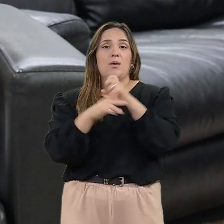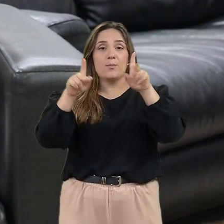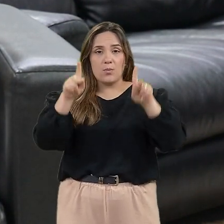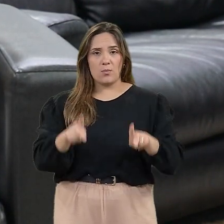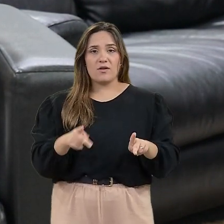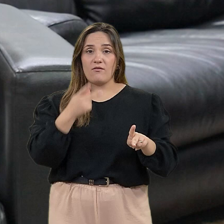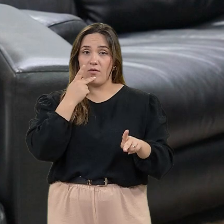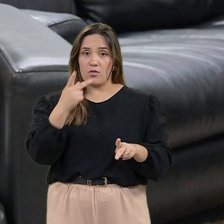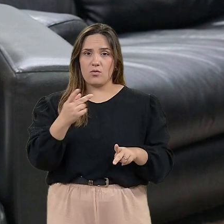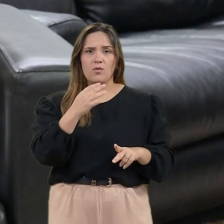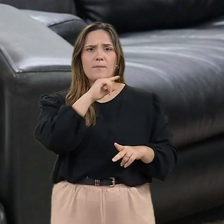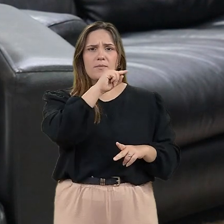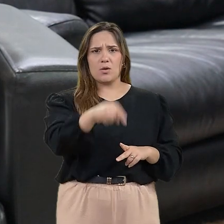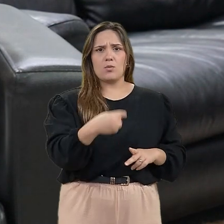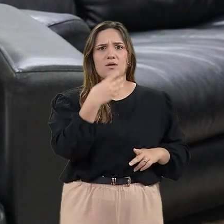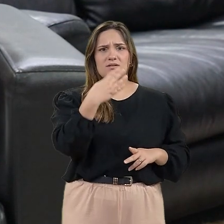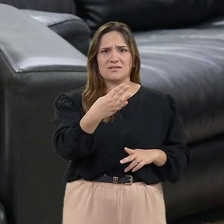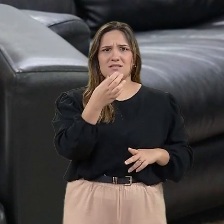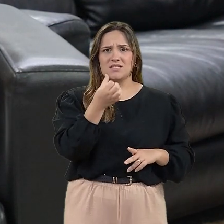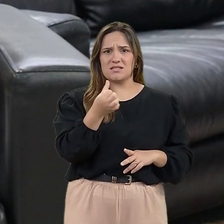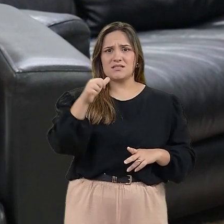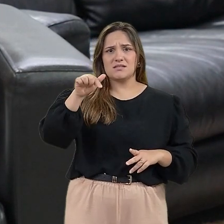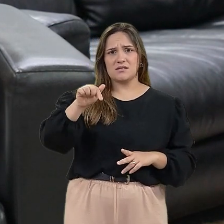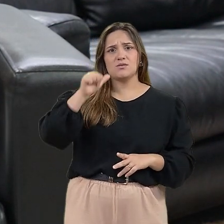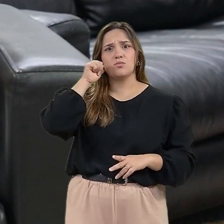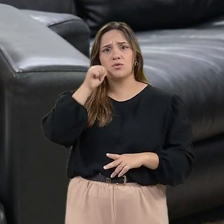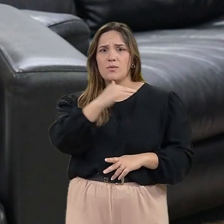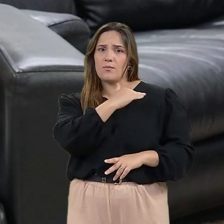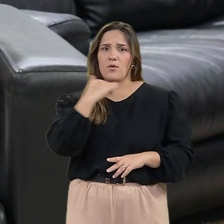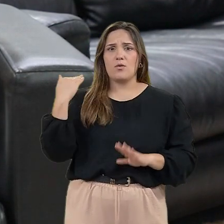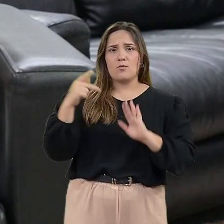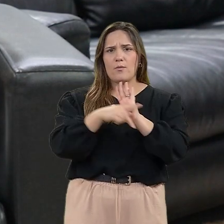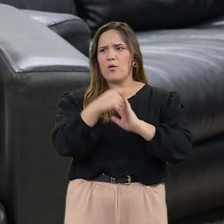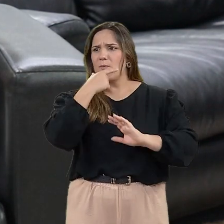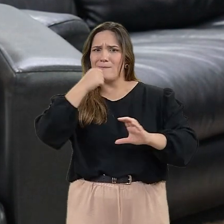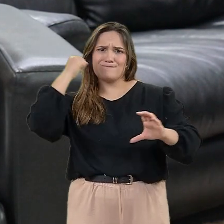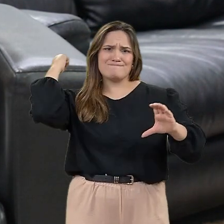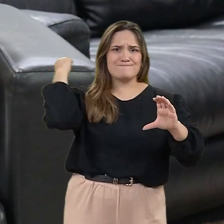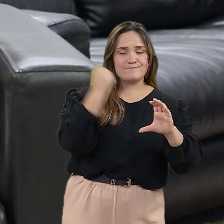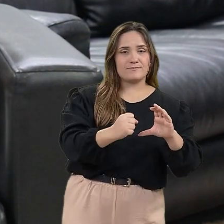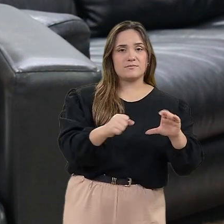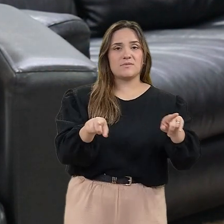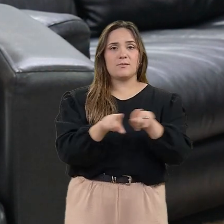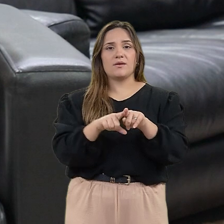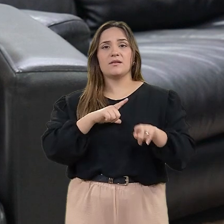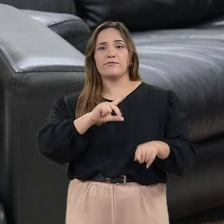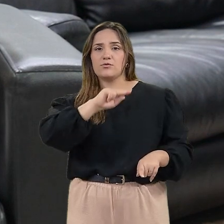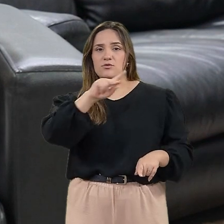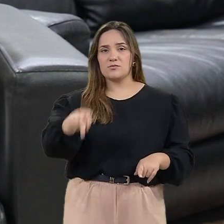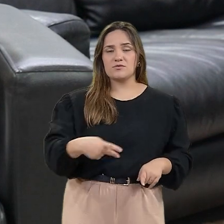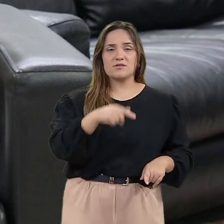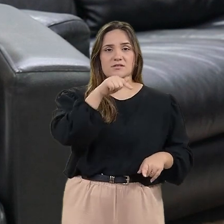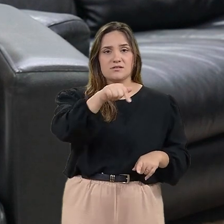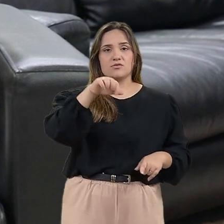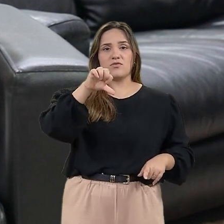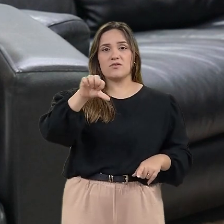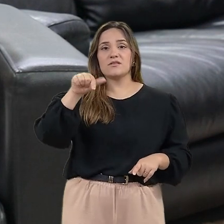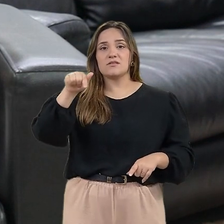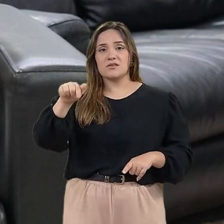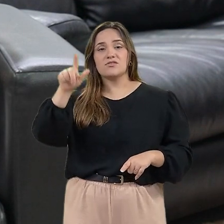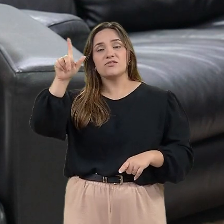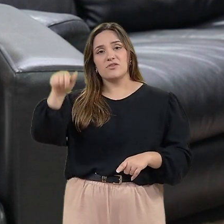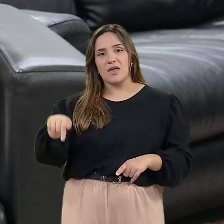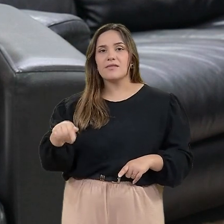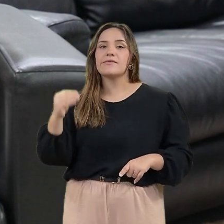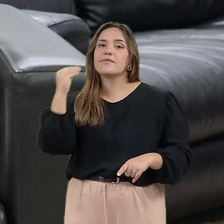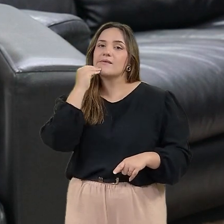calcula que 1.467 mulheres morreram vítimas de feminicídio e 2.797 foram vítimas de